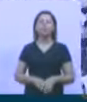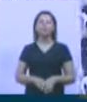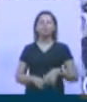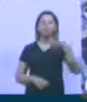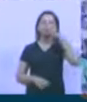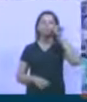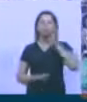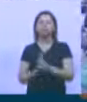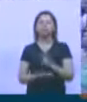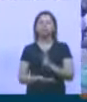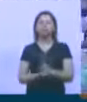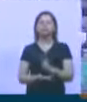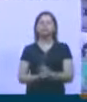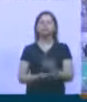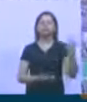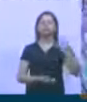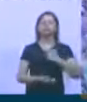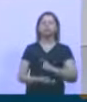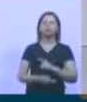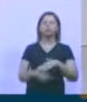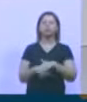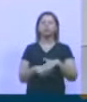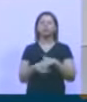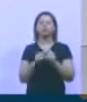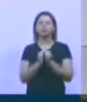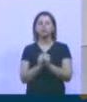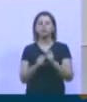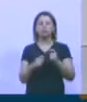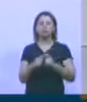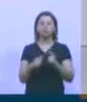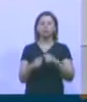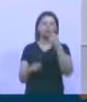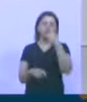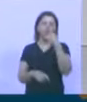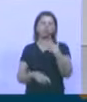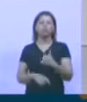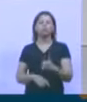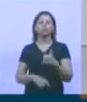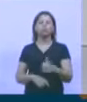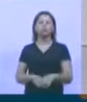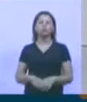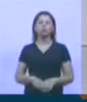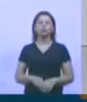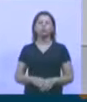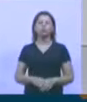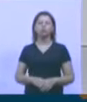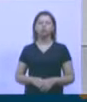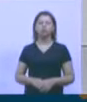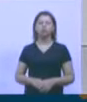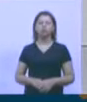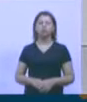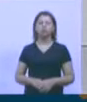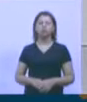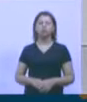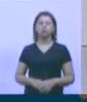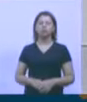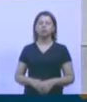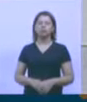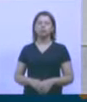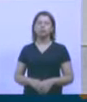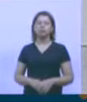Ontem mesmo eu tive com um médico muito bom. But when even the best doctors